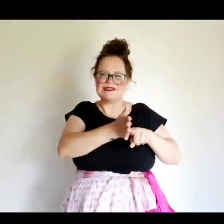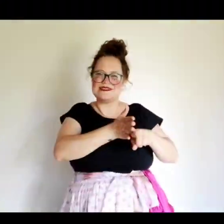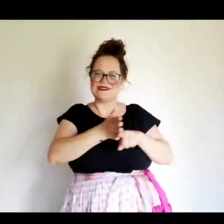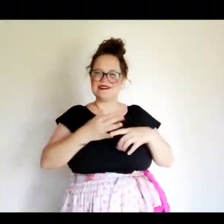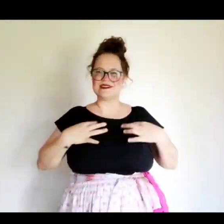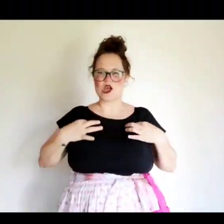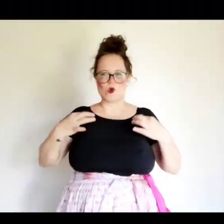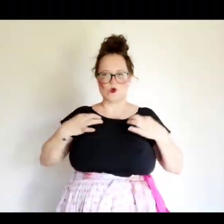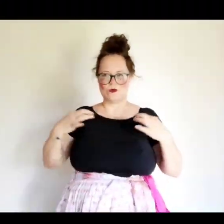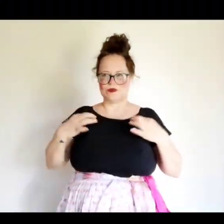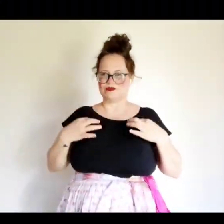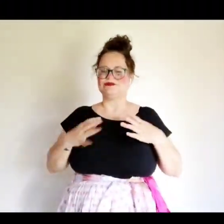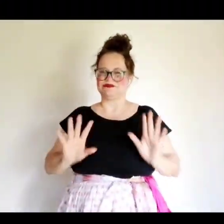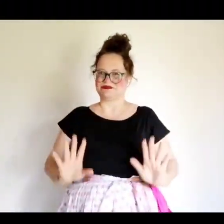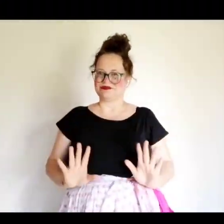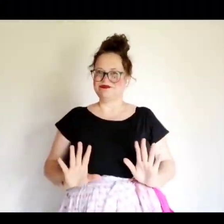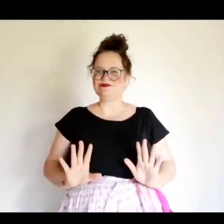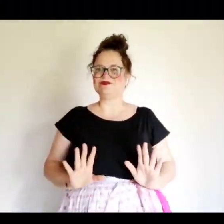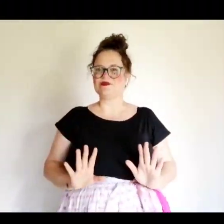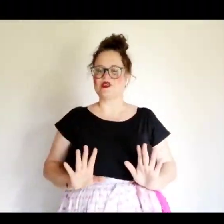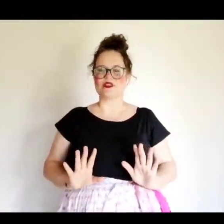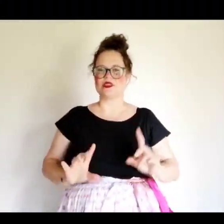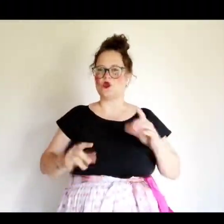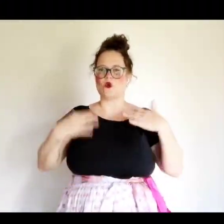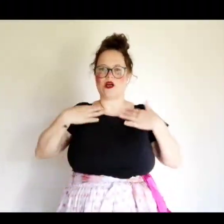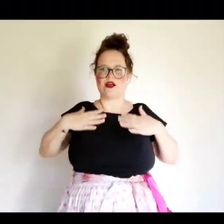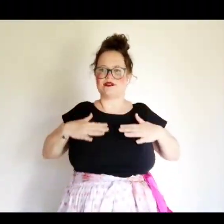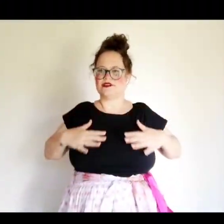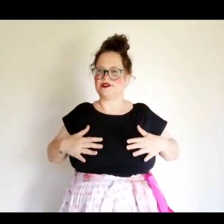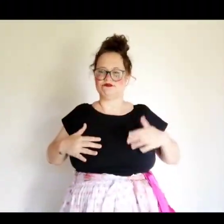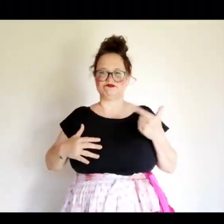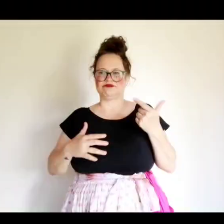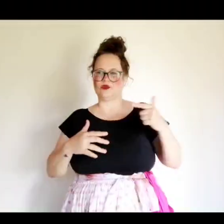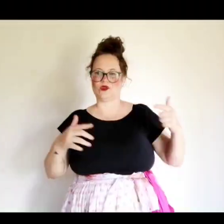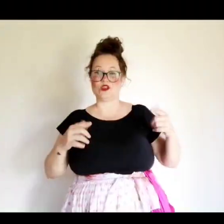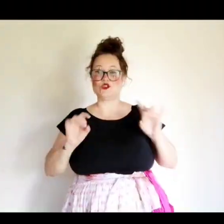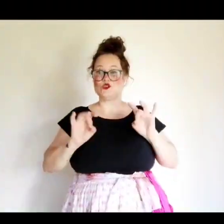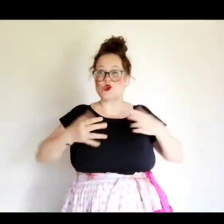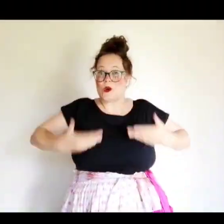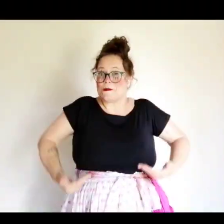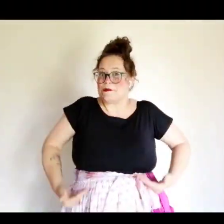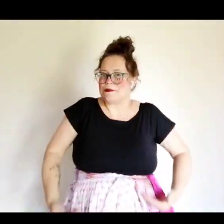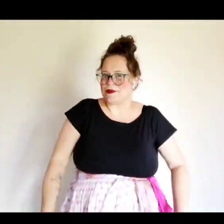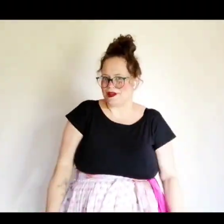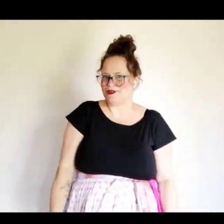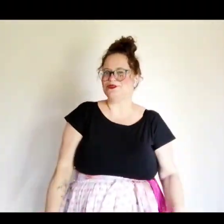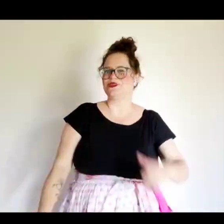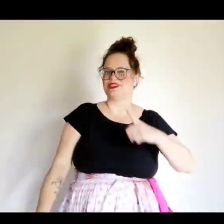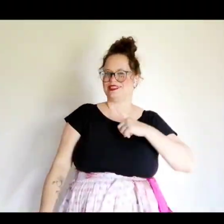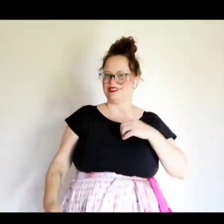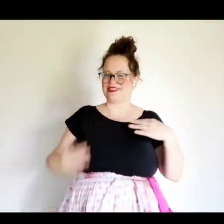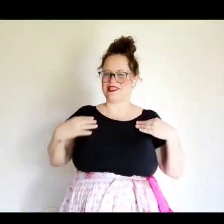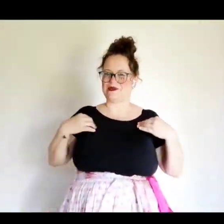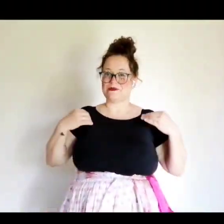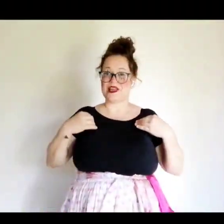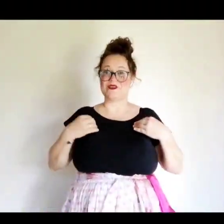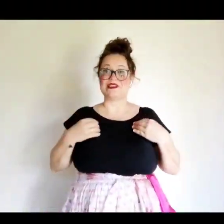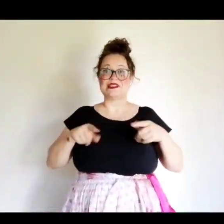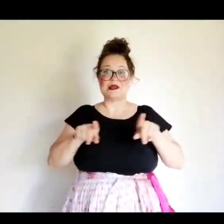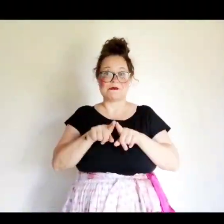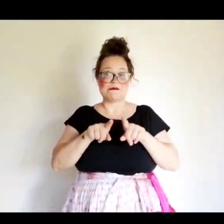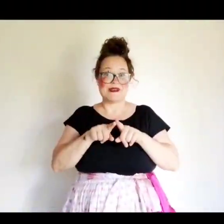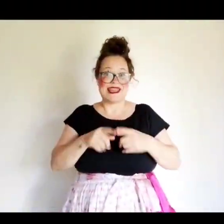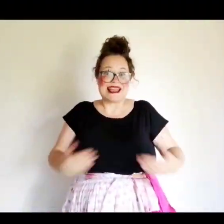com partes que não tivesse, assim, por exemplo, não teria essa parte aqui do vestido, aqui para baixo. A saia também